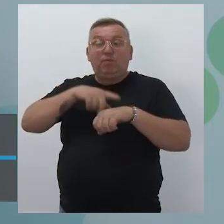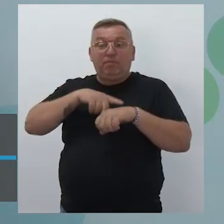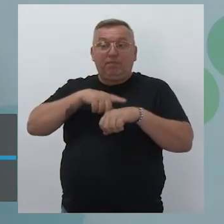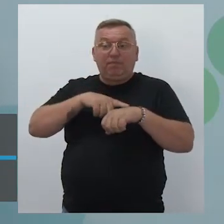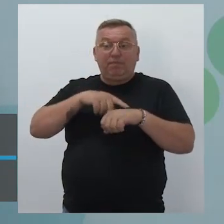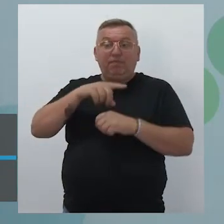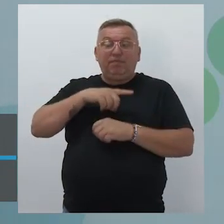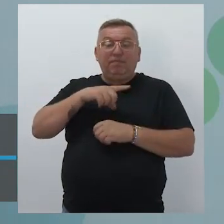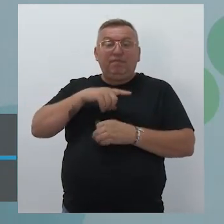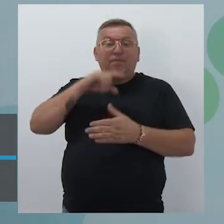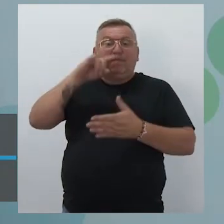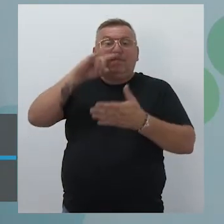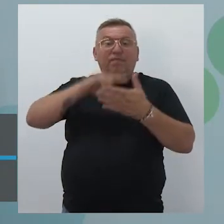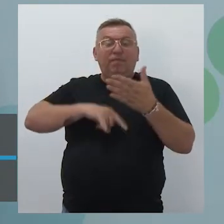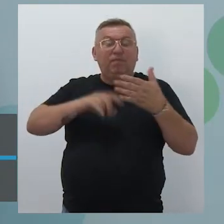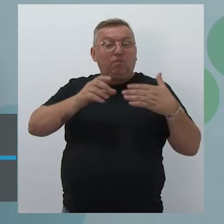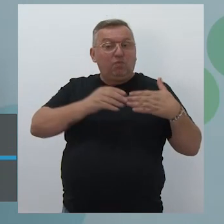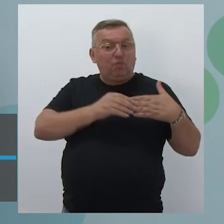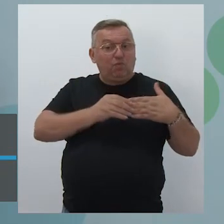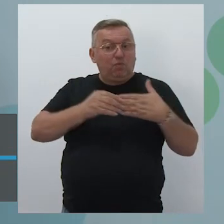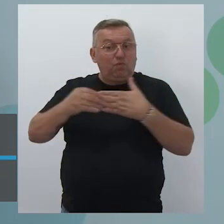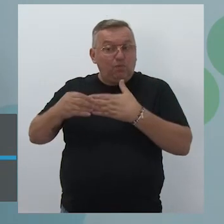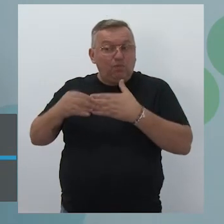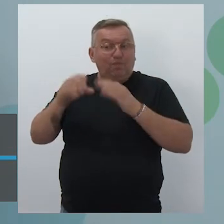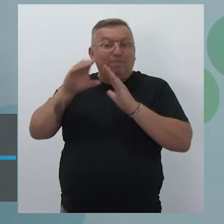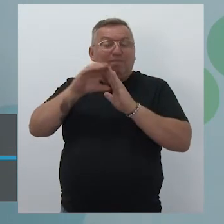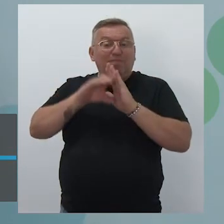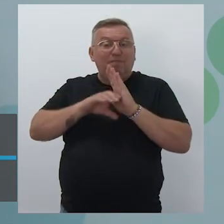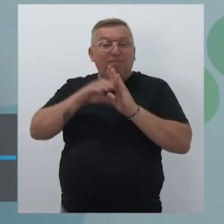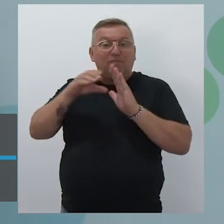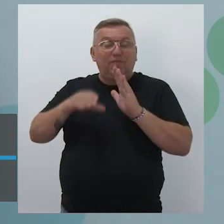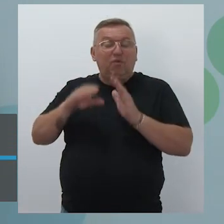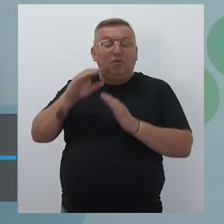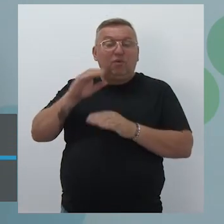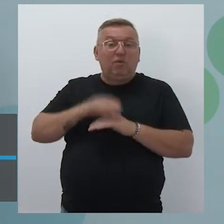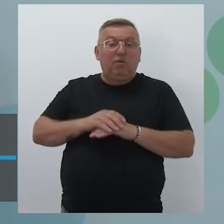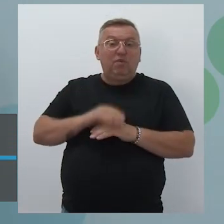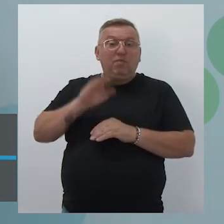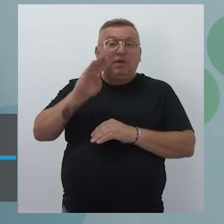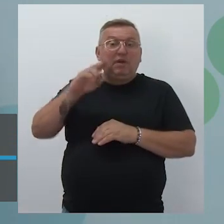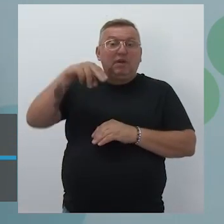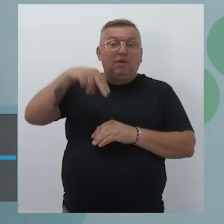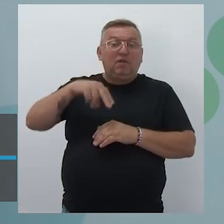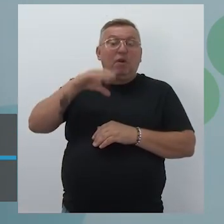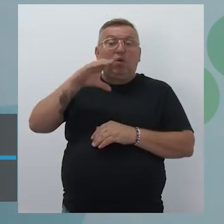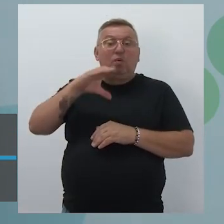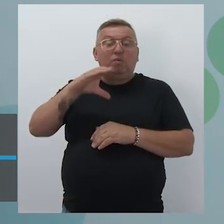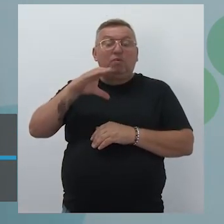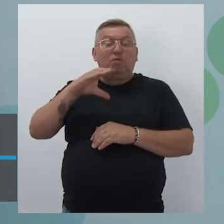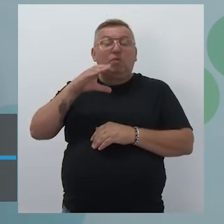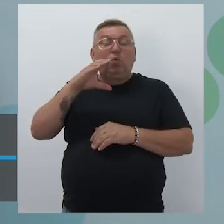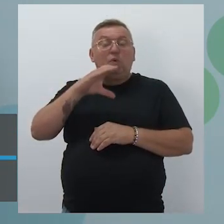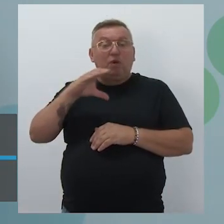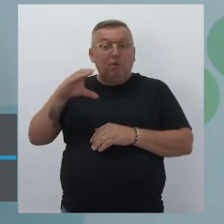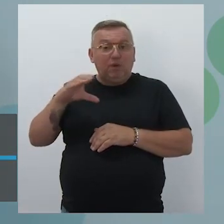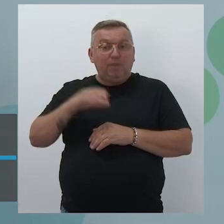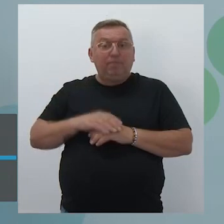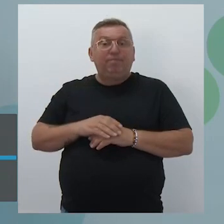Nós temos um documento norteador de currículos, que é a Base Nacional Comum Curricular. Nós temos o nosso novo